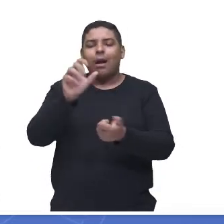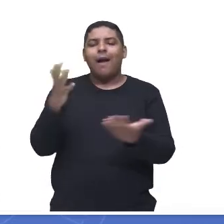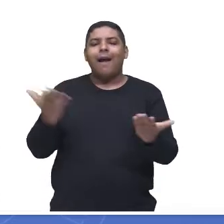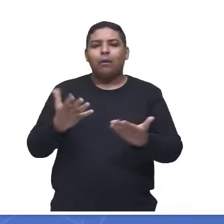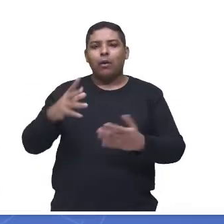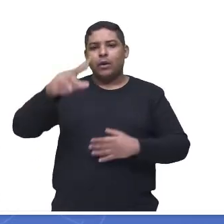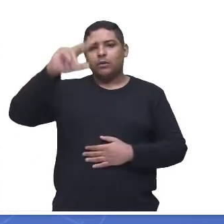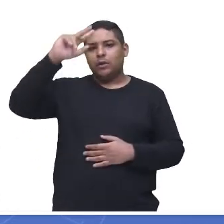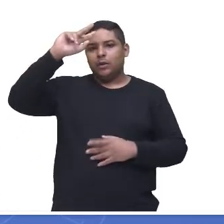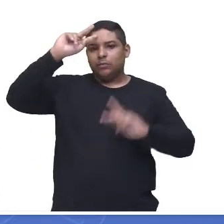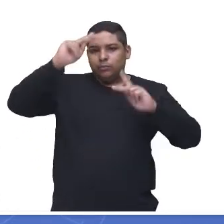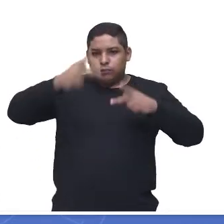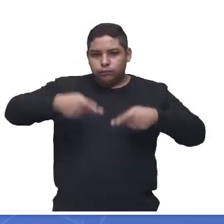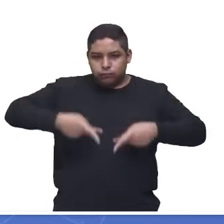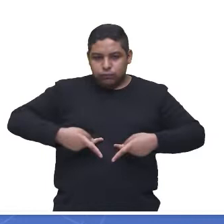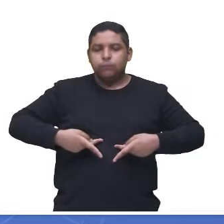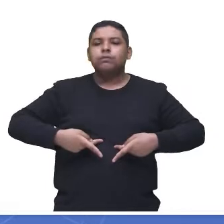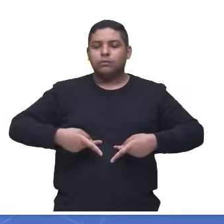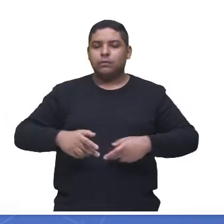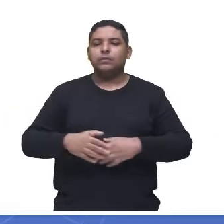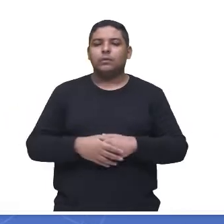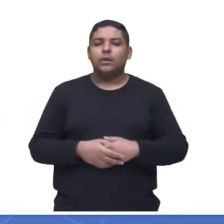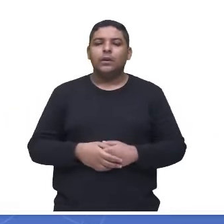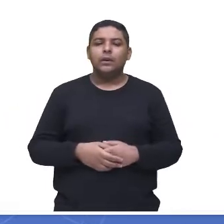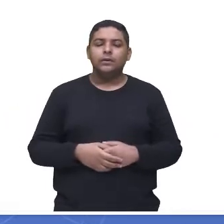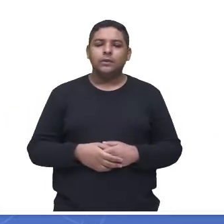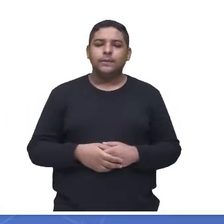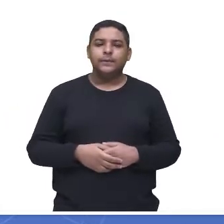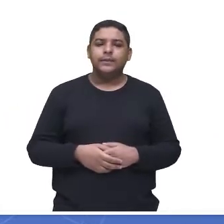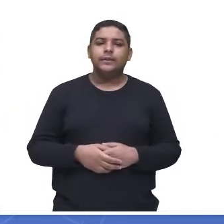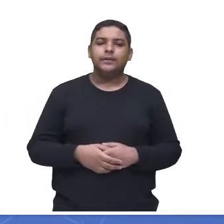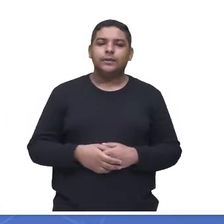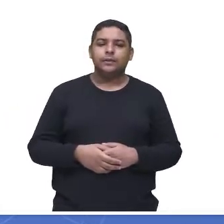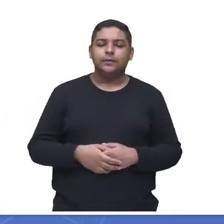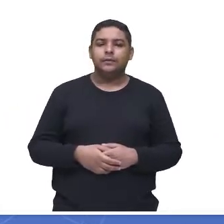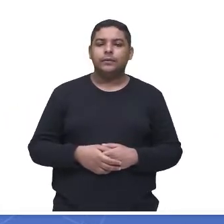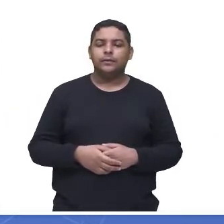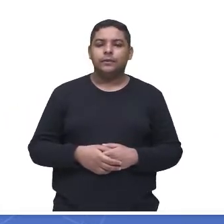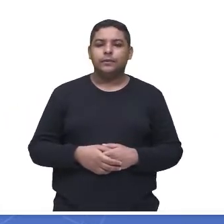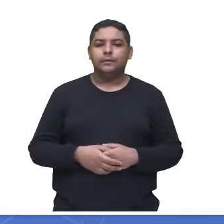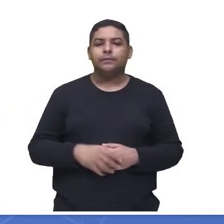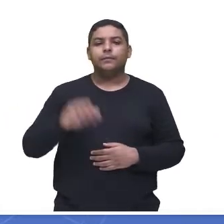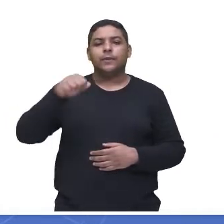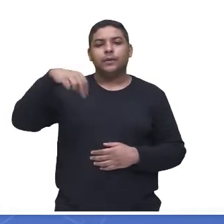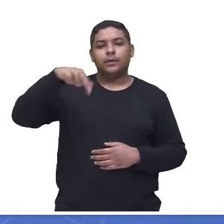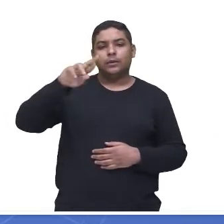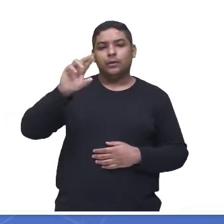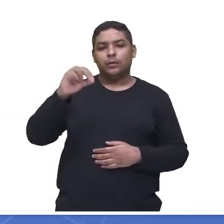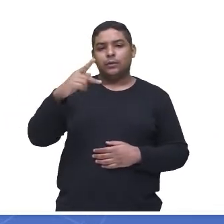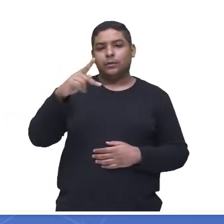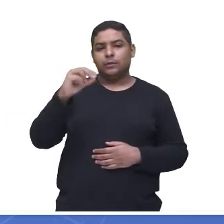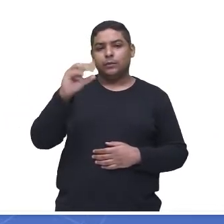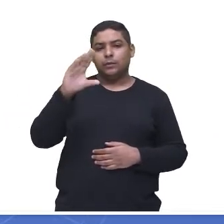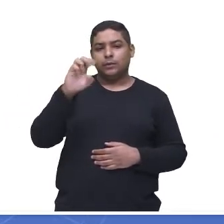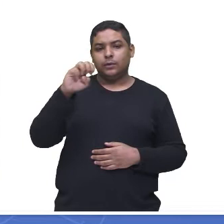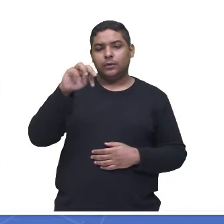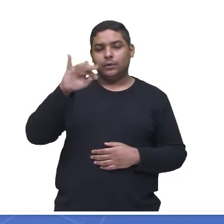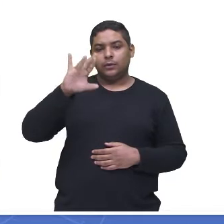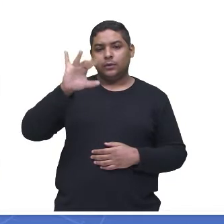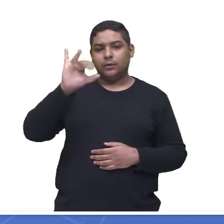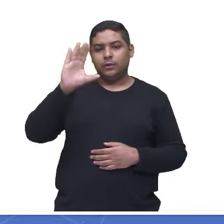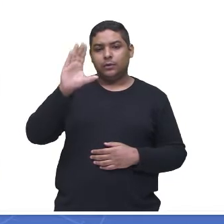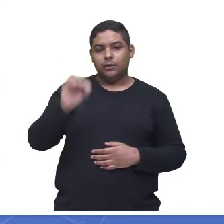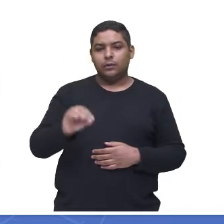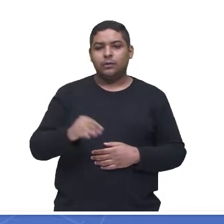XV, né? Já passou, né, tudo. Então, a rainha da ciência não é mais a teologia, não